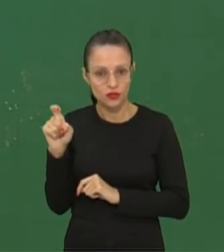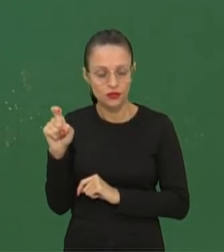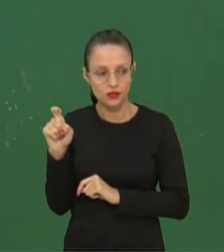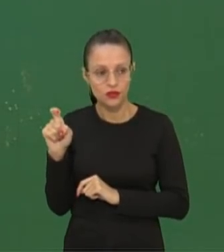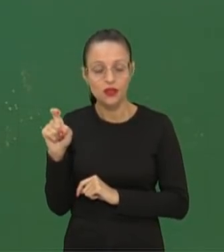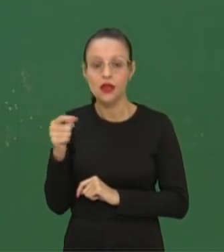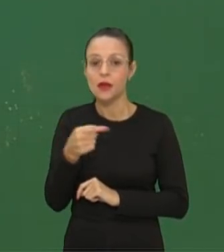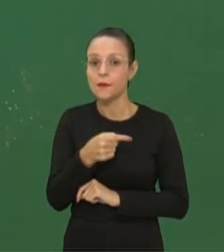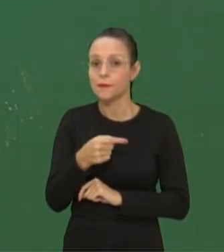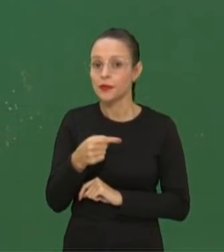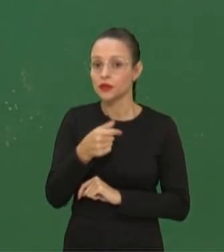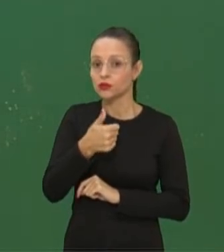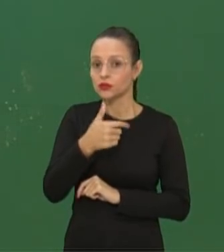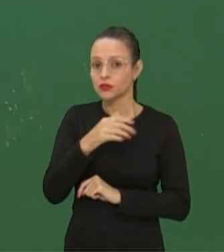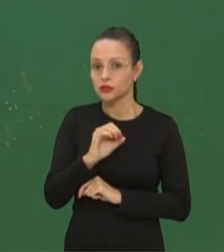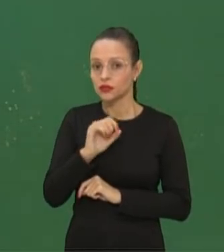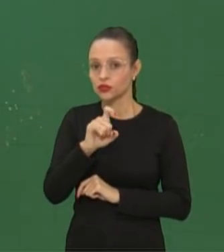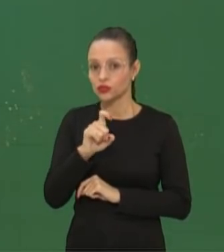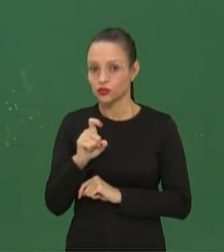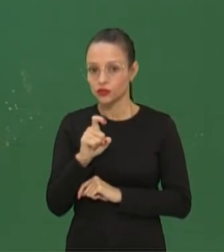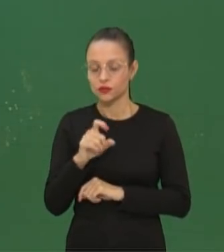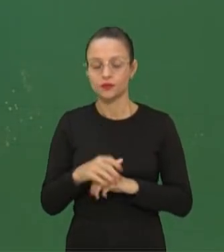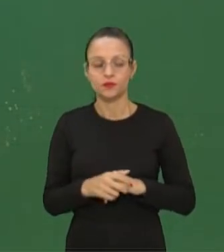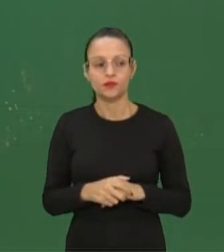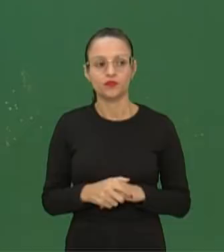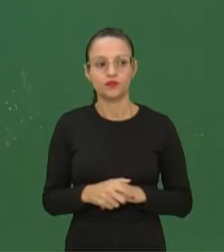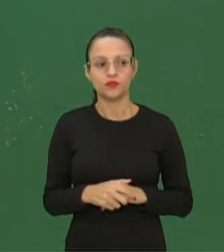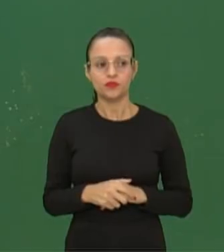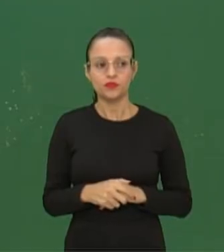dá menos 10x.